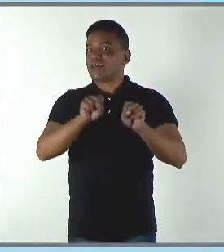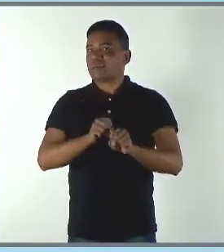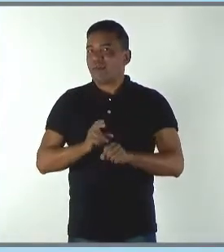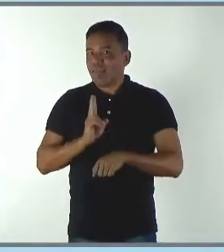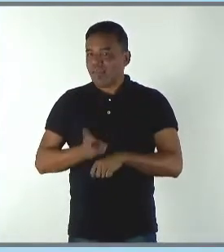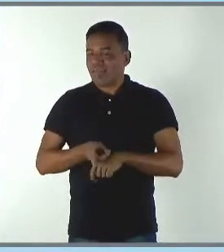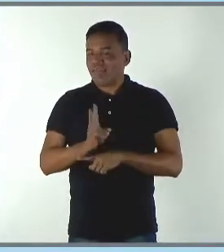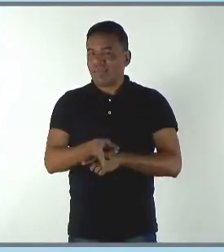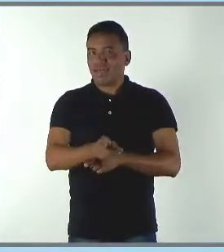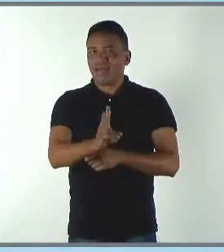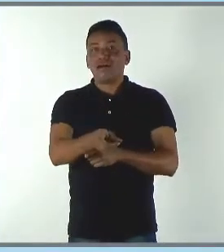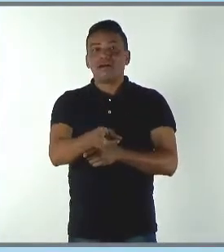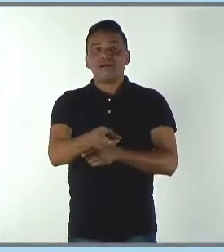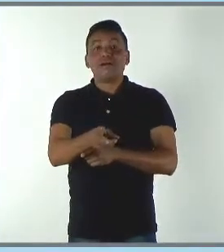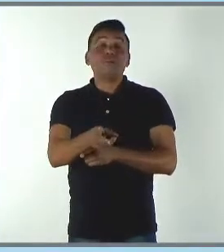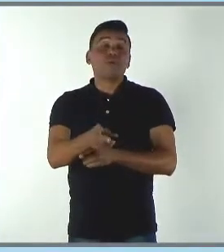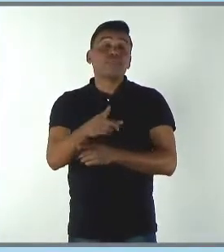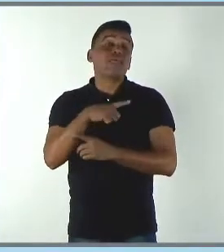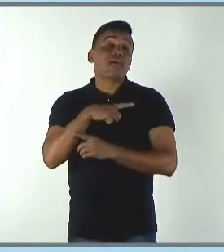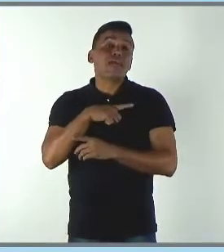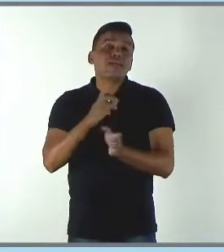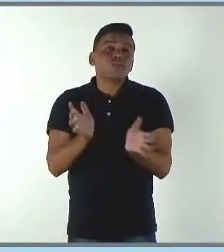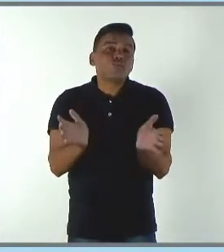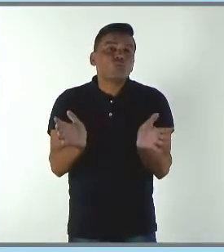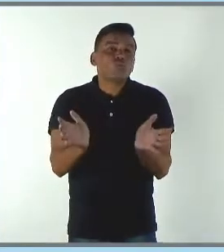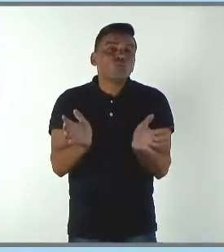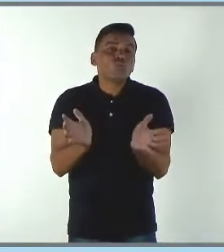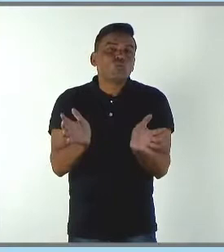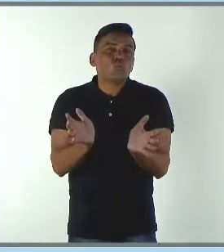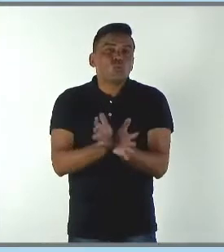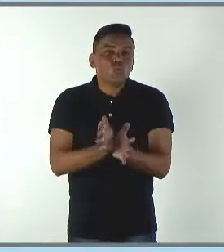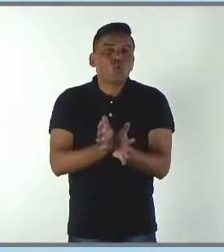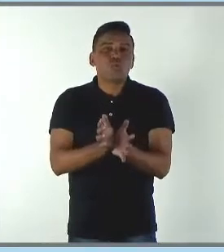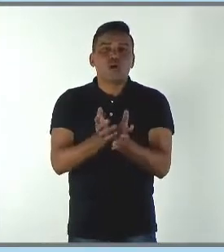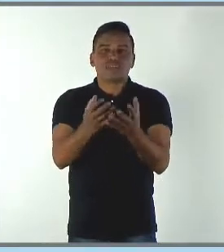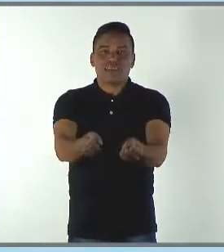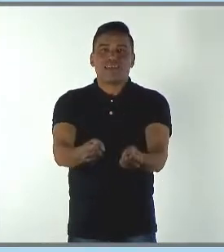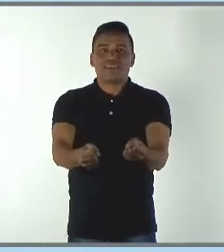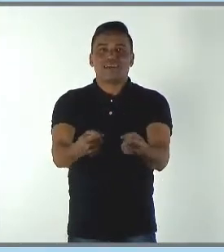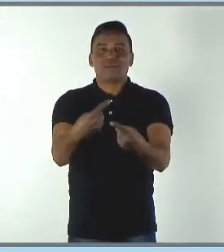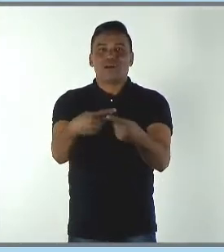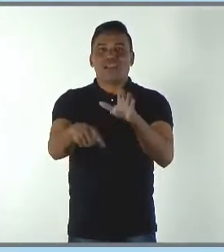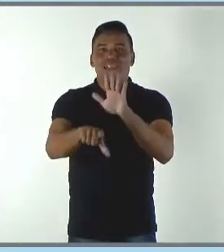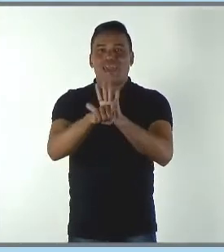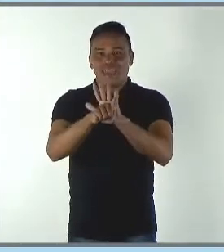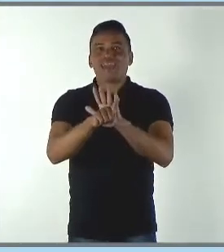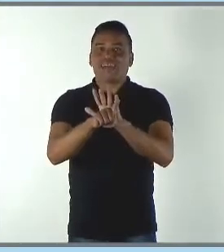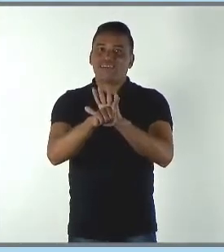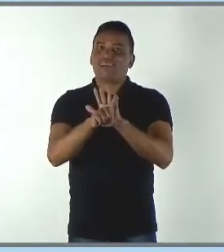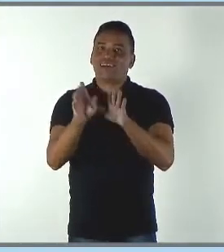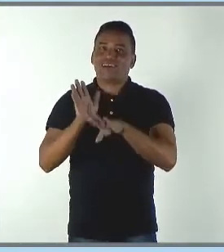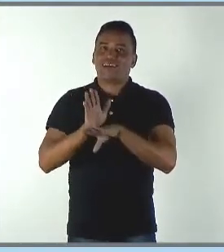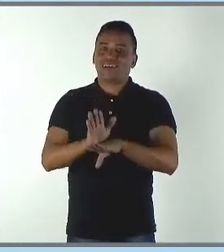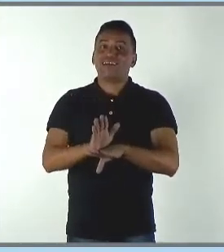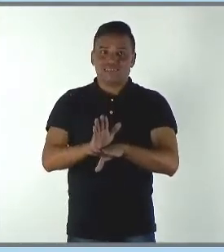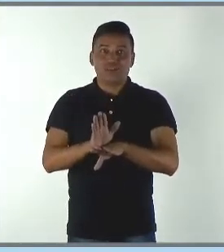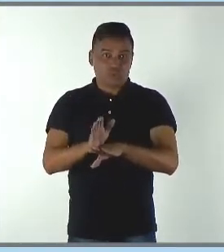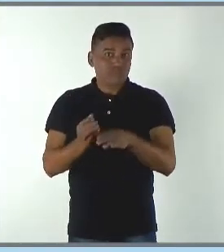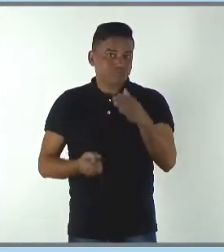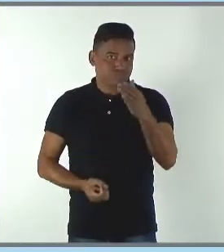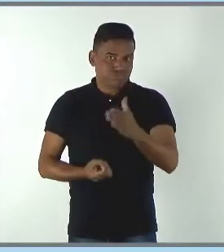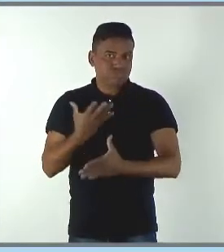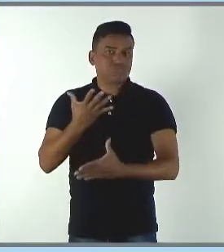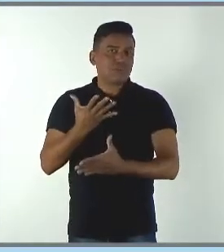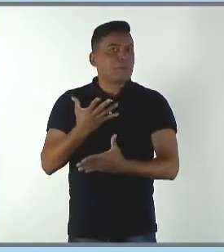uma aceitabilidade, uma aceitabilidade legal para que ele pudesse existir, embora moralmente houvesse sempre